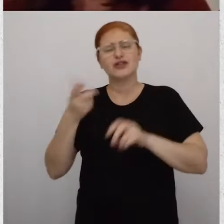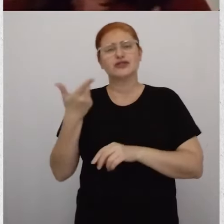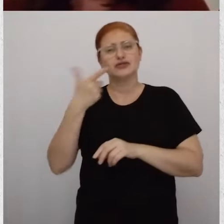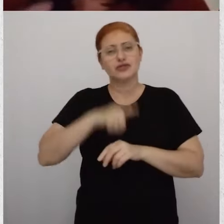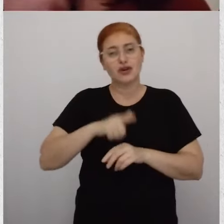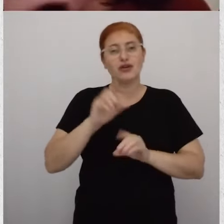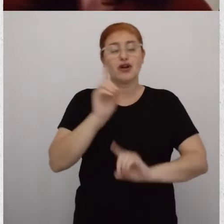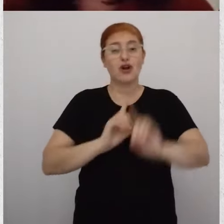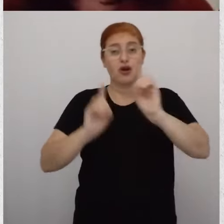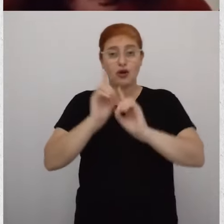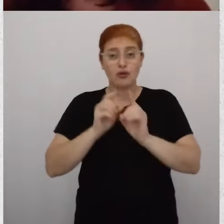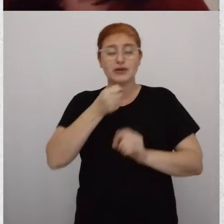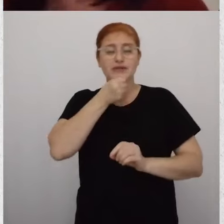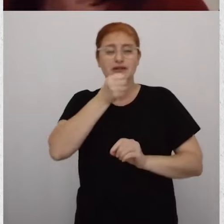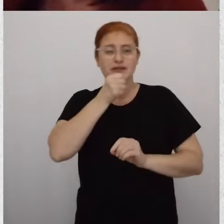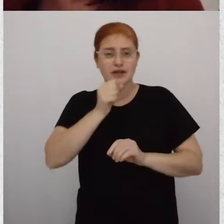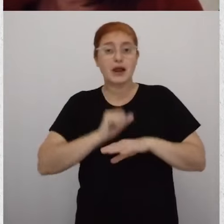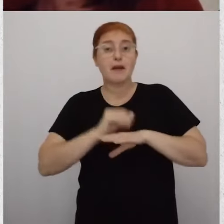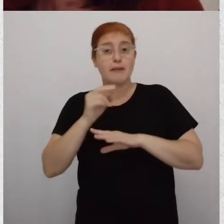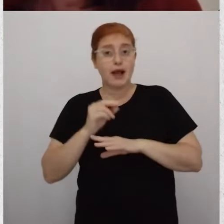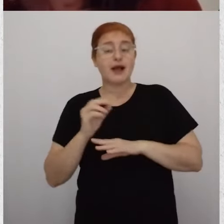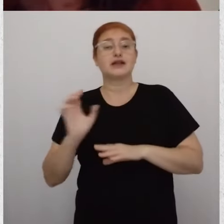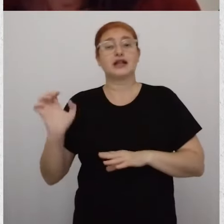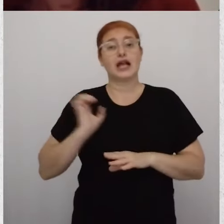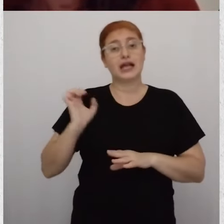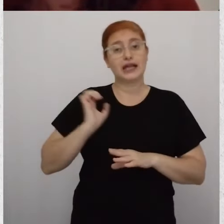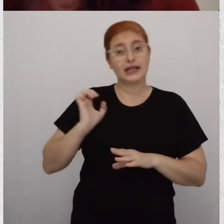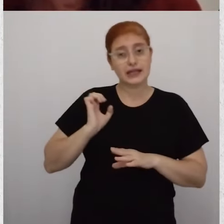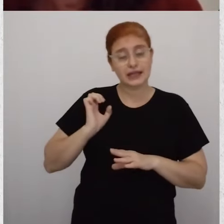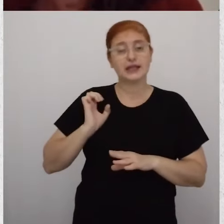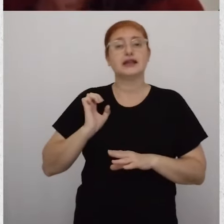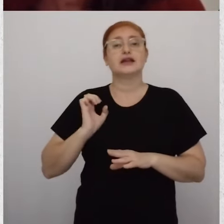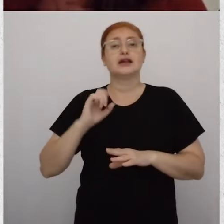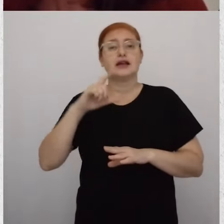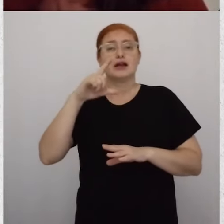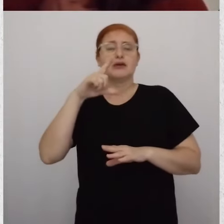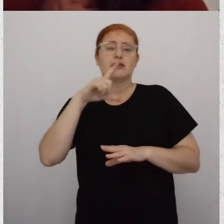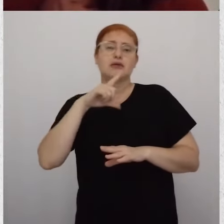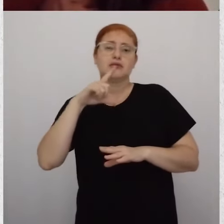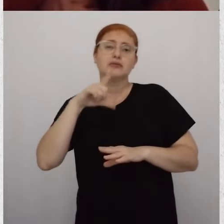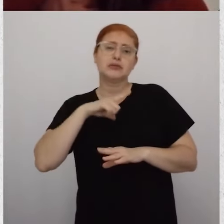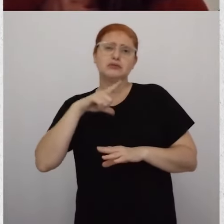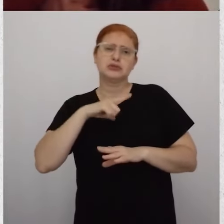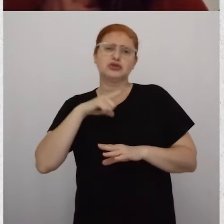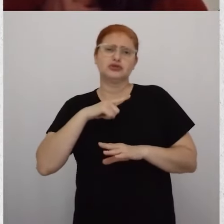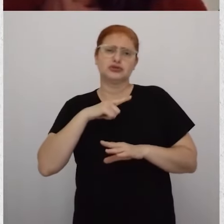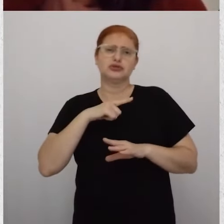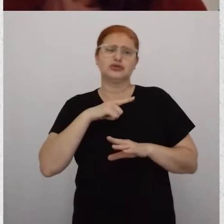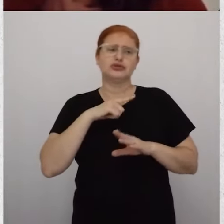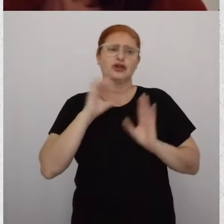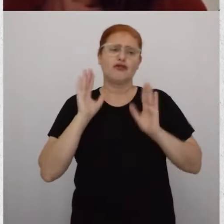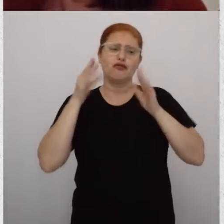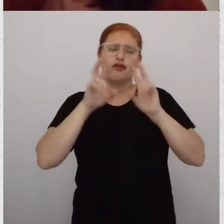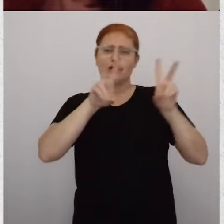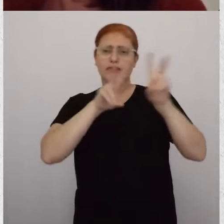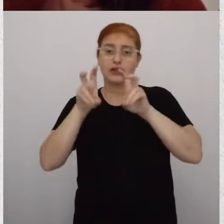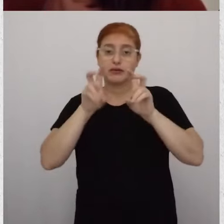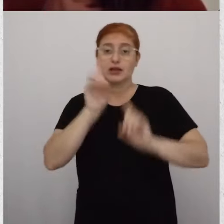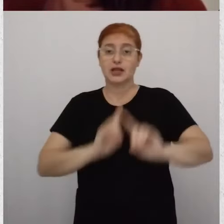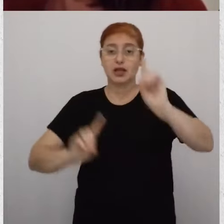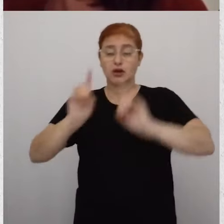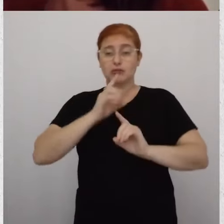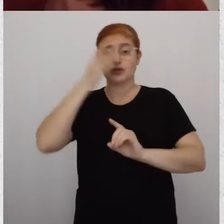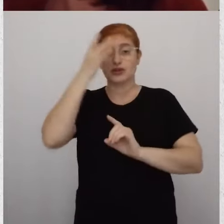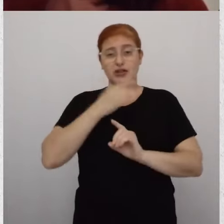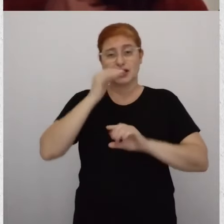algumas entrevistas eram mais ricas para tratar, assim, de determinados temas. E, e algumas eu achei que